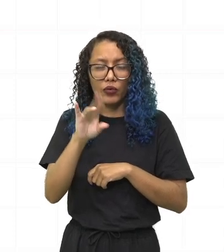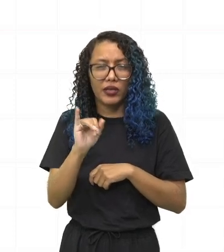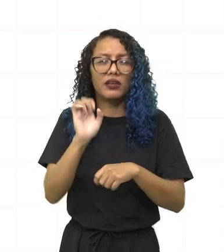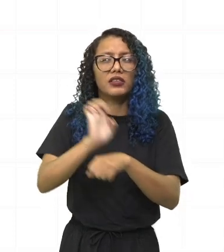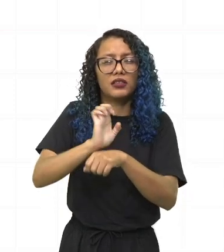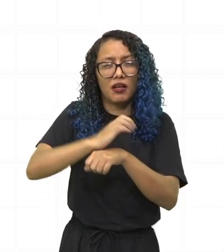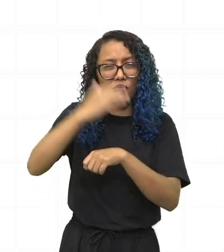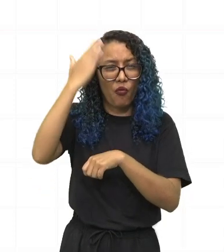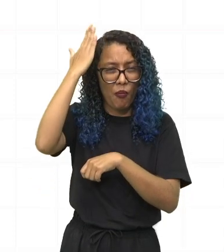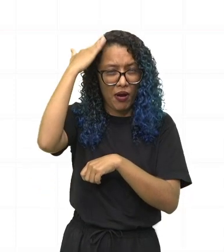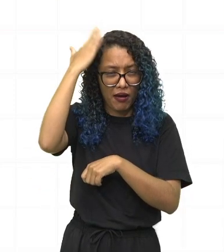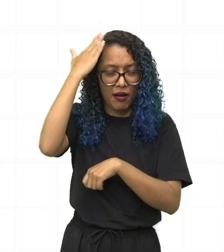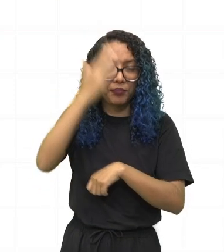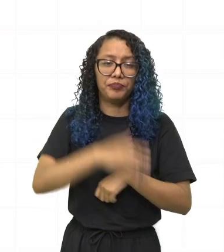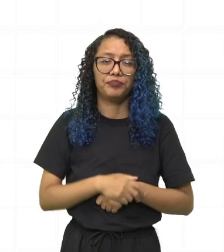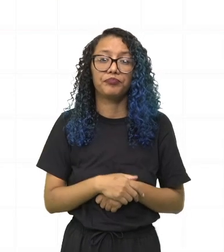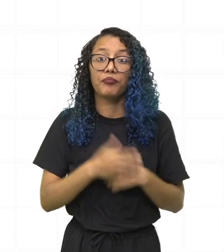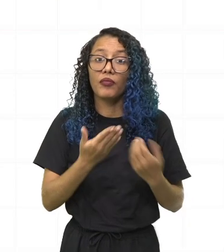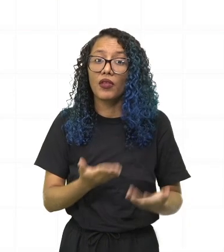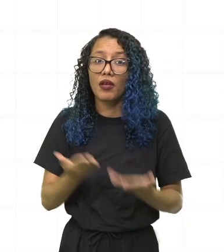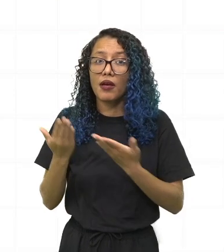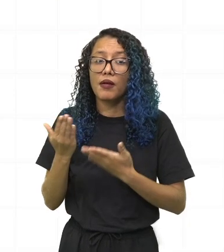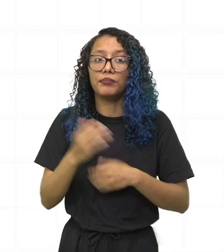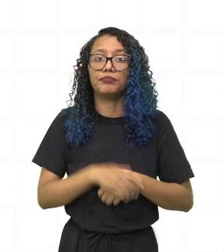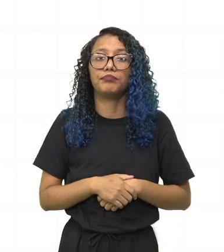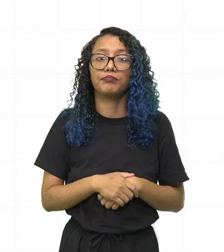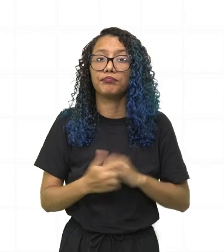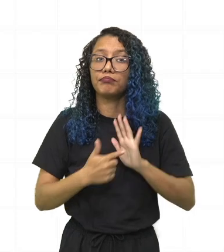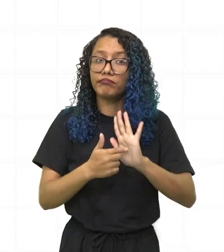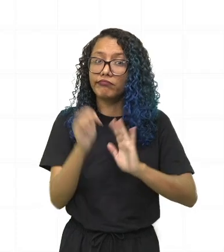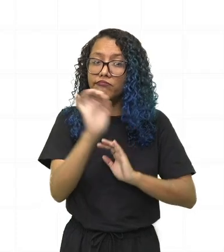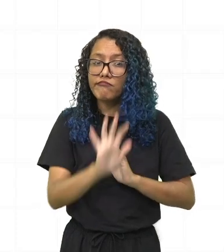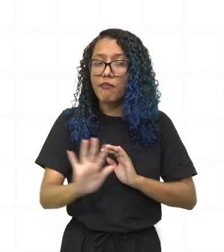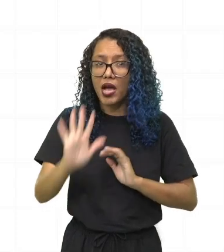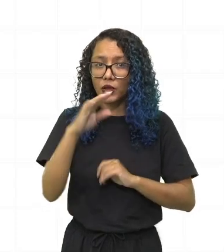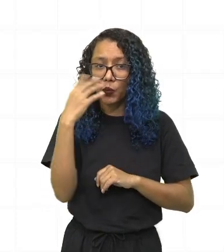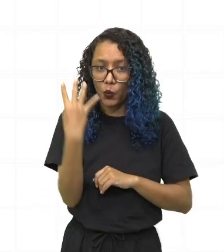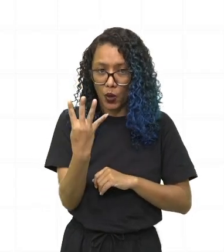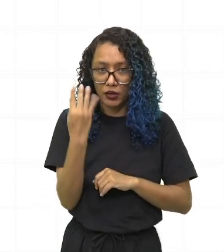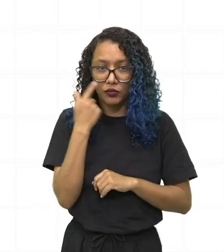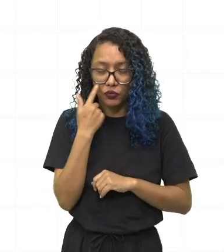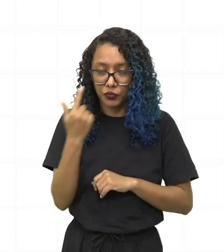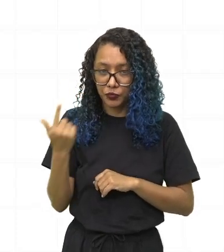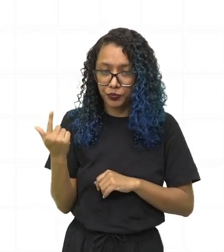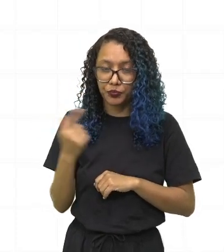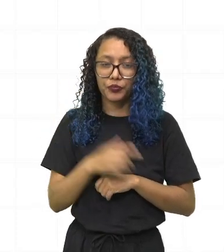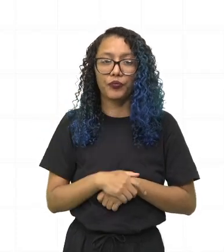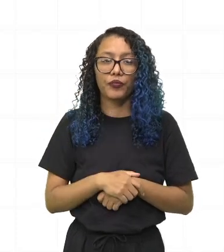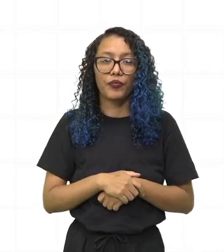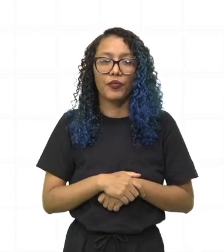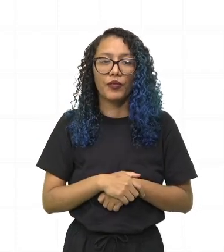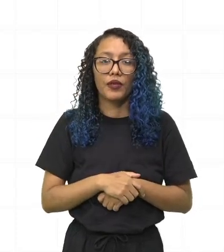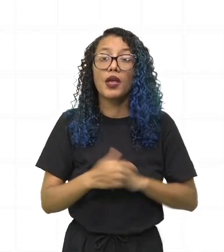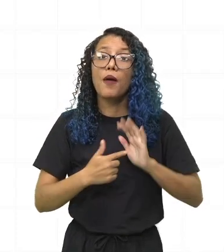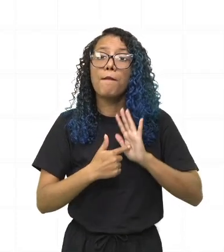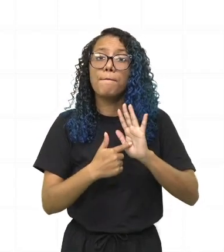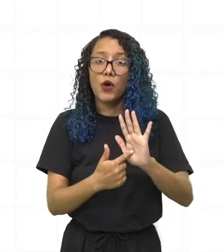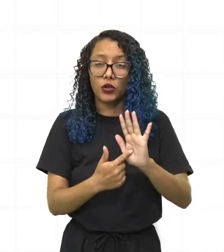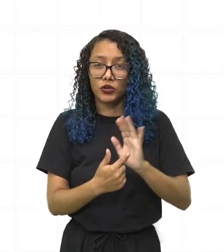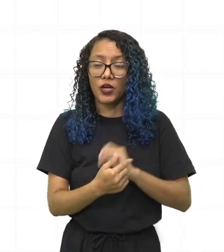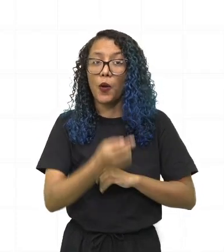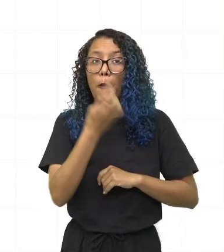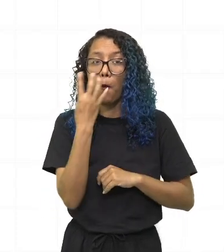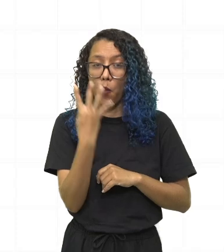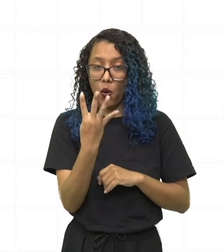E aí eu mostro para vocês estas 4 imagens, né, estas 4 imagens referentes a 4